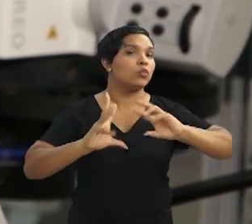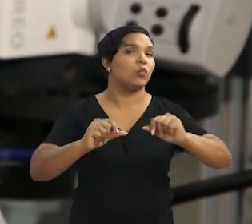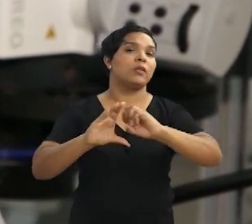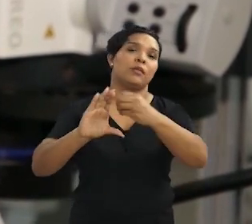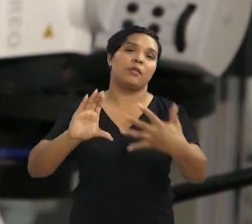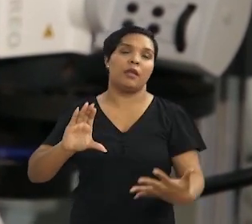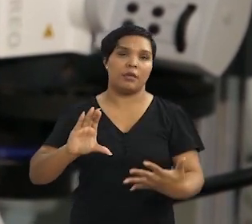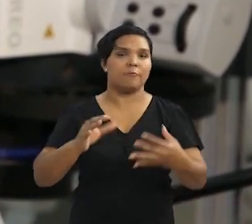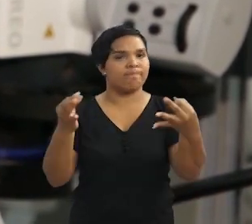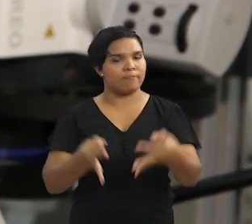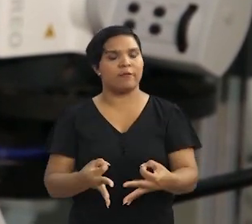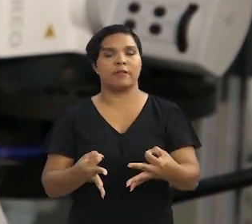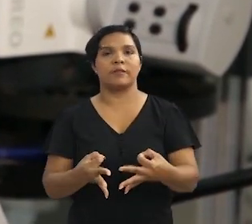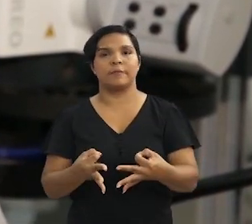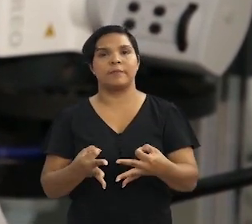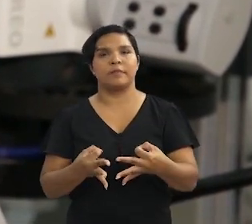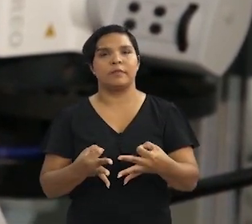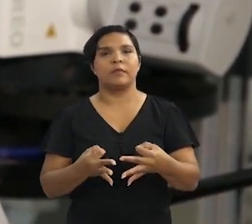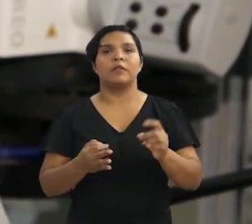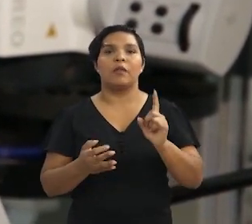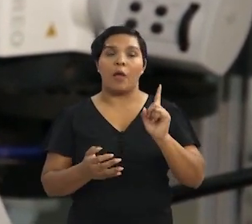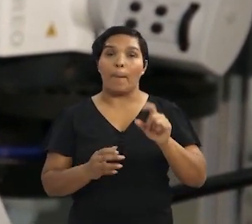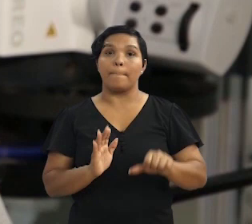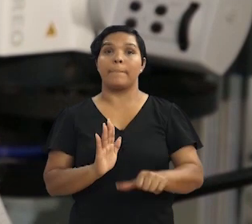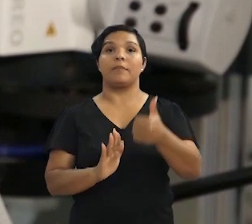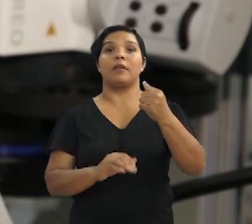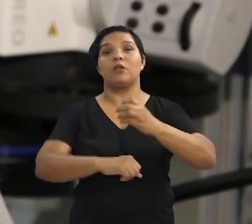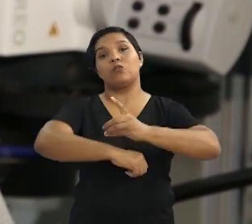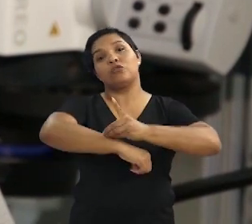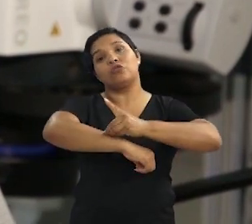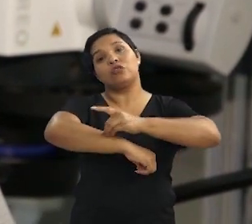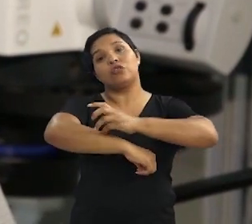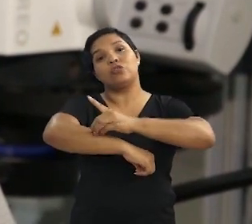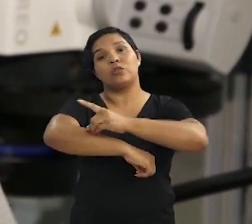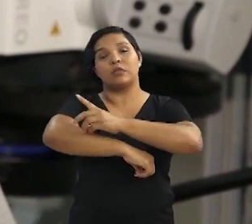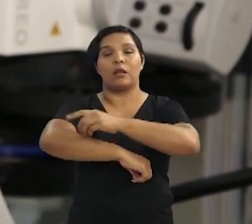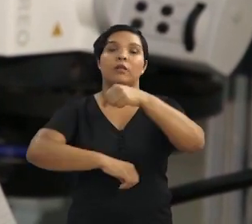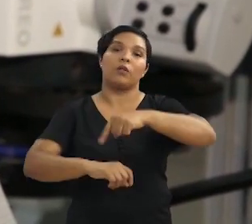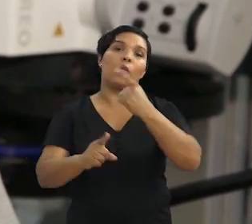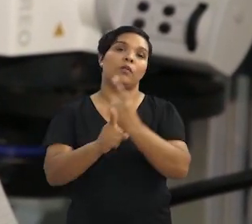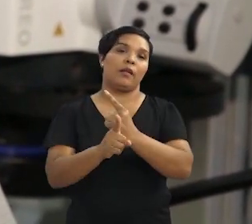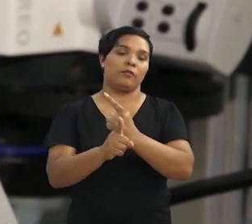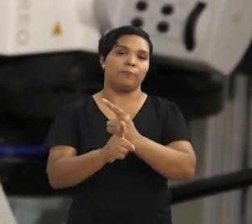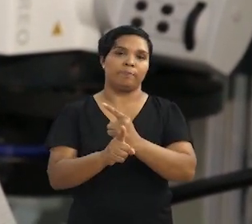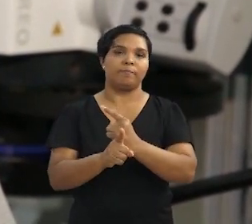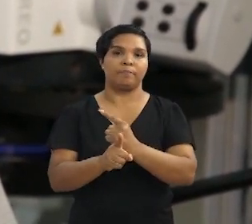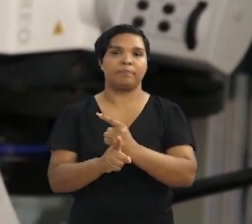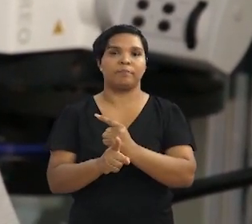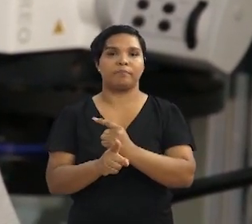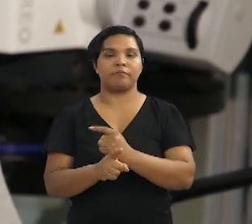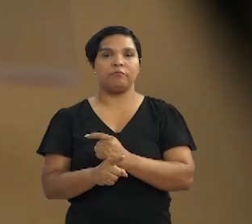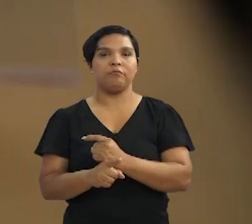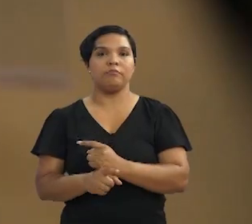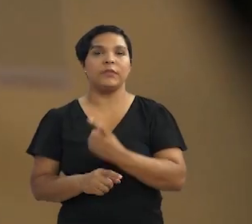as características, assim, sabe, perfeitas. Então, seria realmente o primeiro dinossauro da formação Aliança, assim como foi, que a gente publicou,